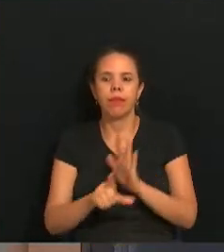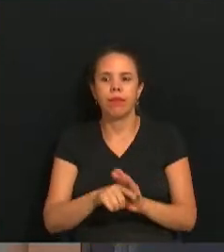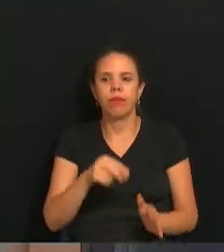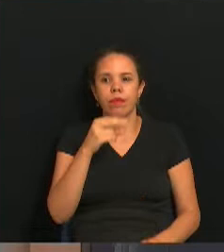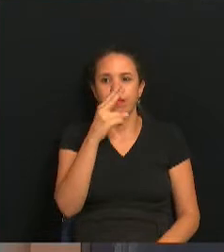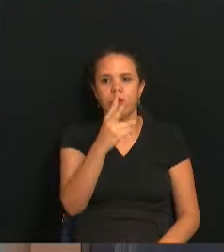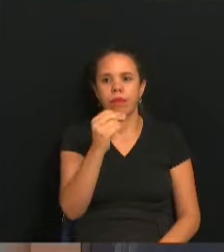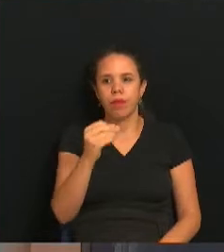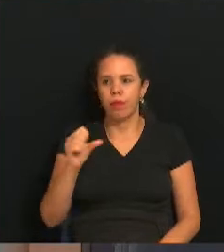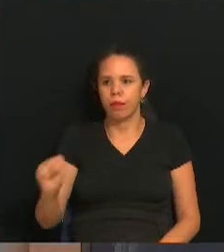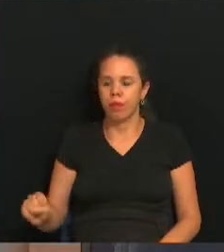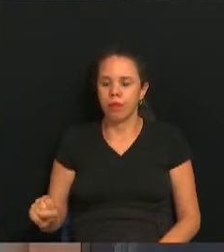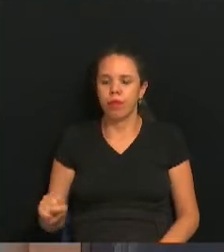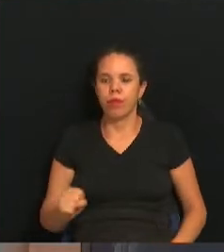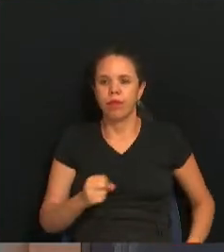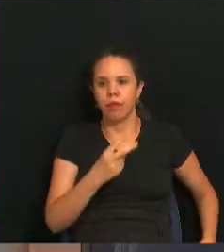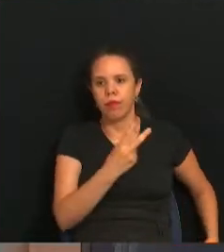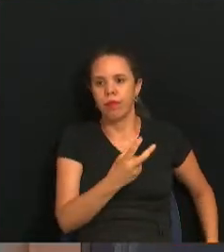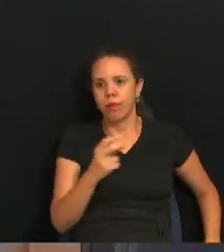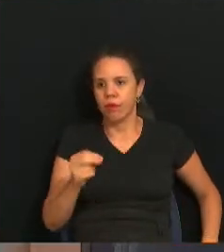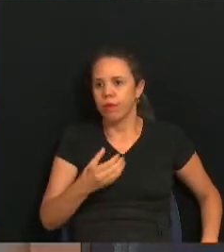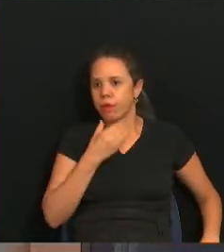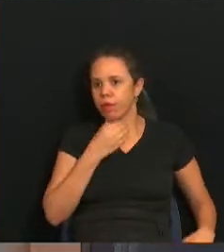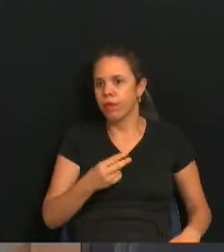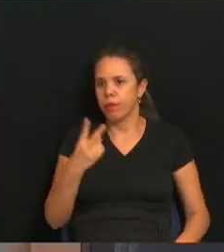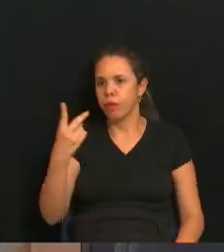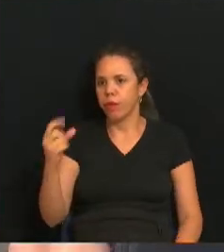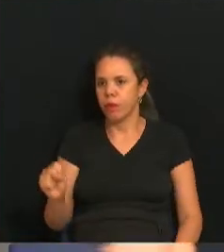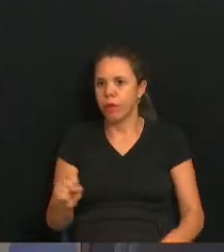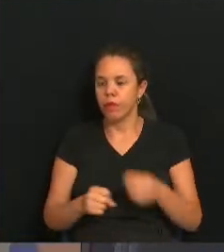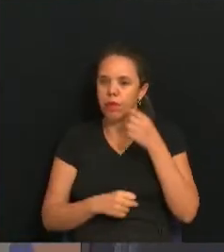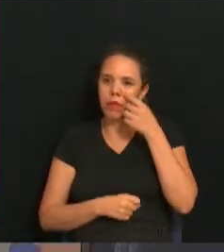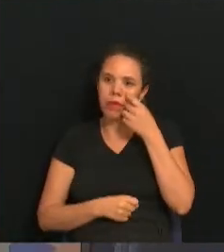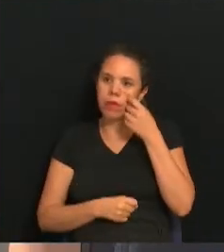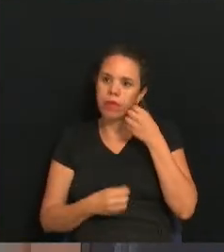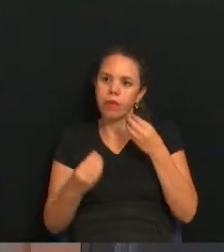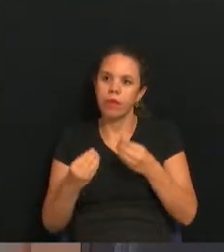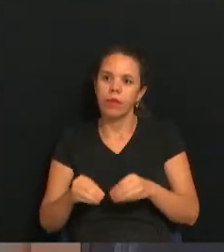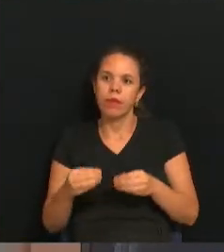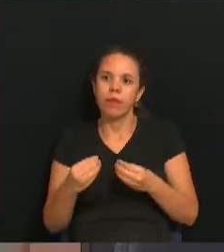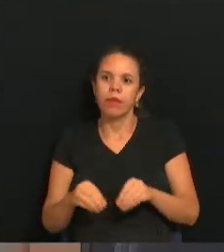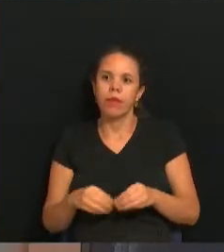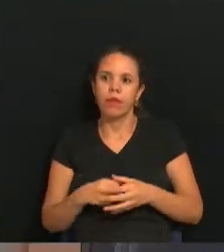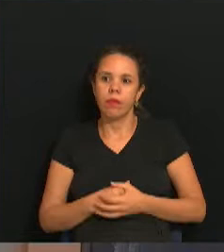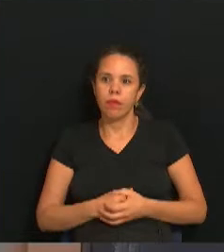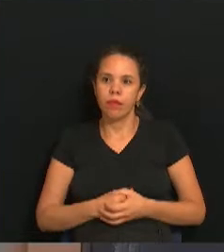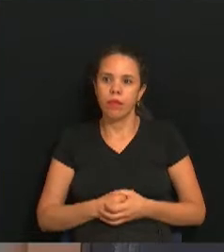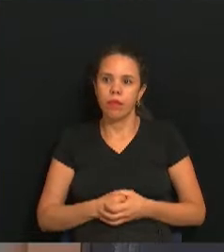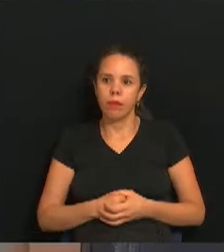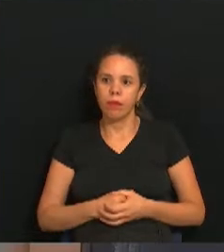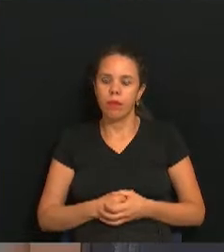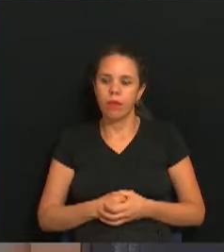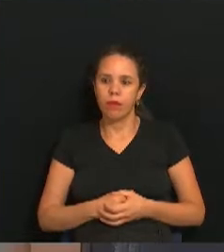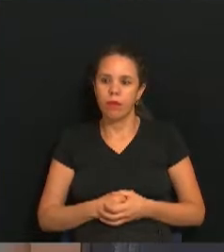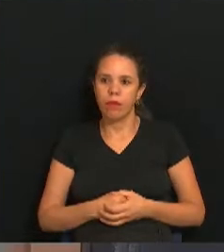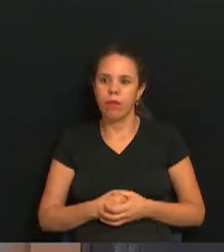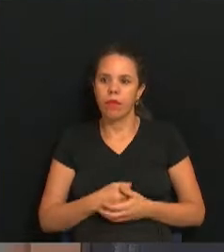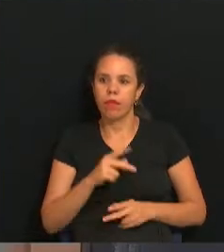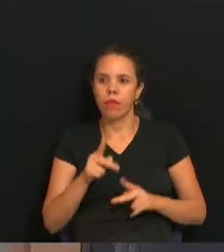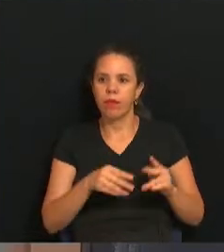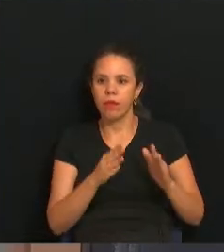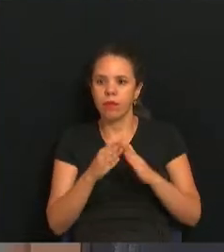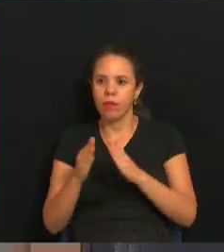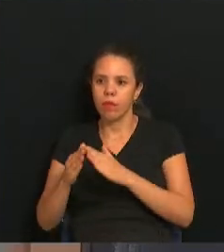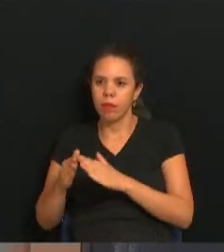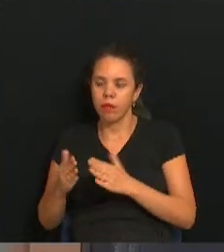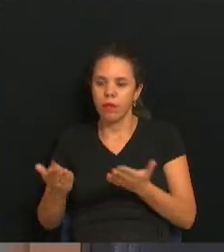de 20 de dezembro de 2018, e afetou diretamente a oferta de moradia, uma vez que